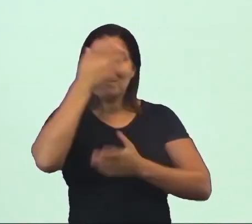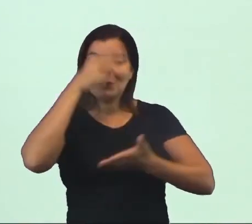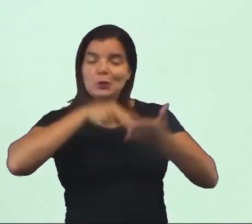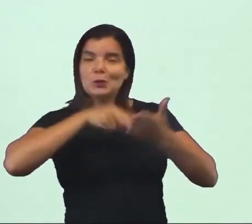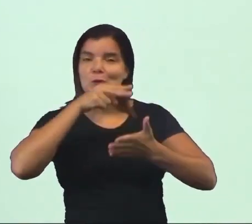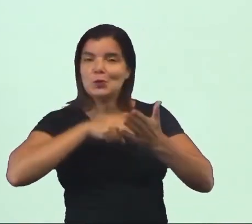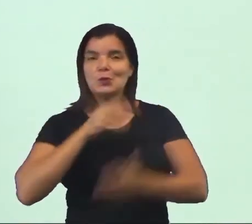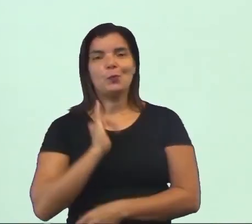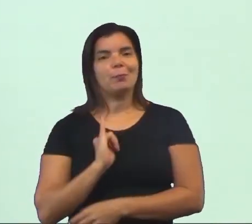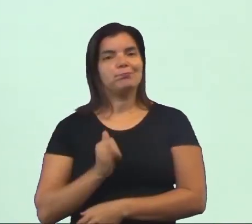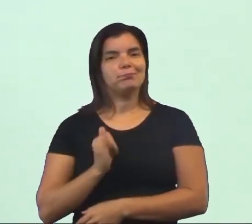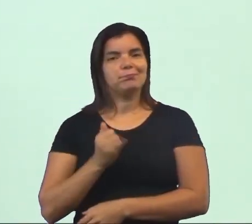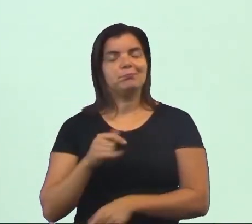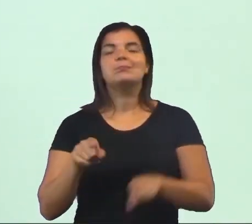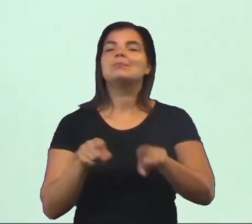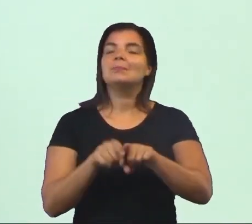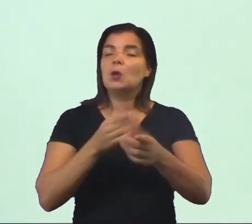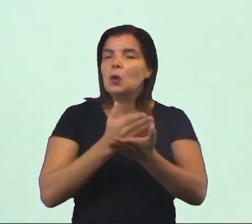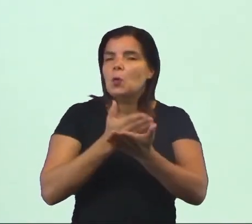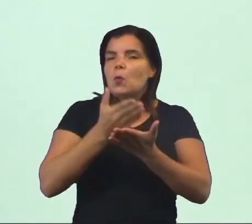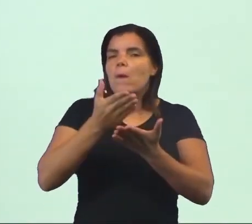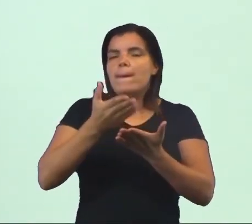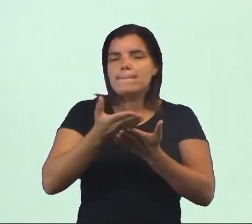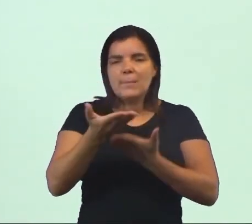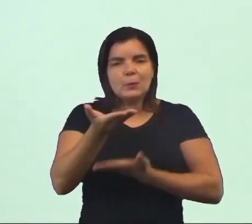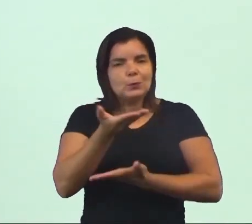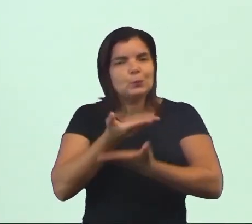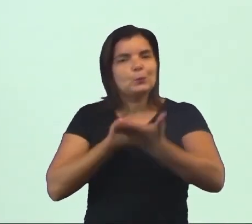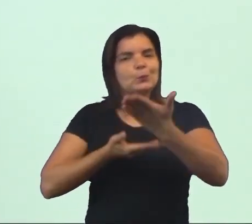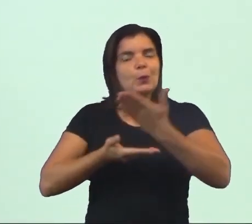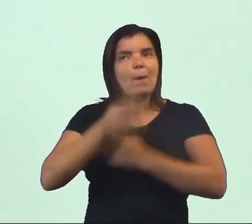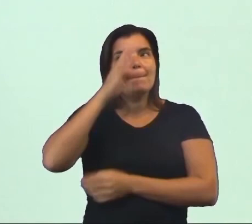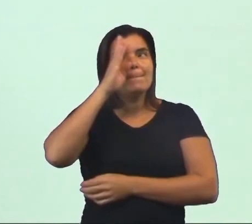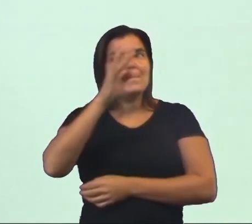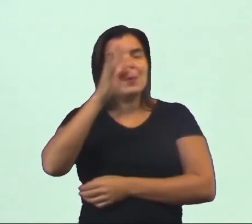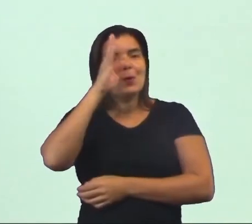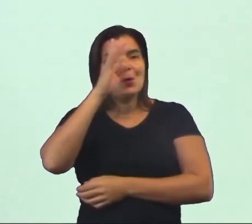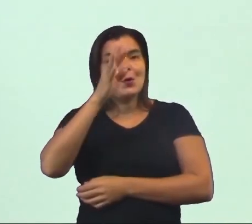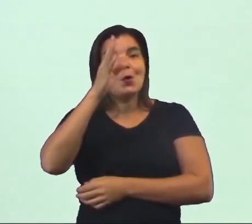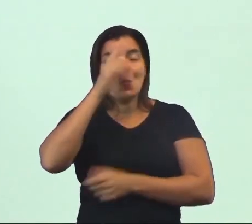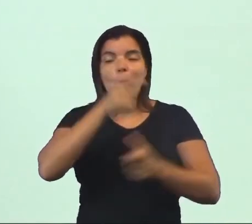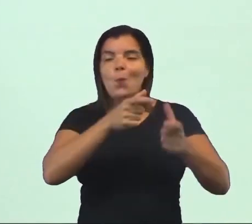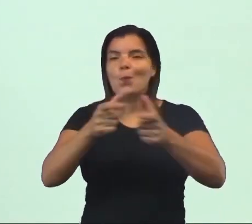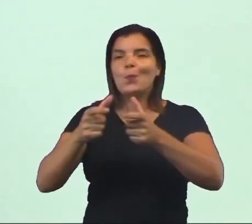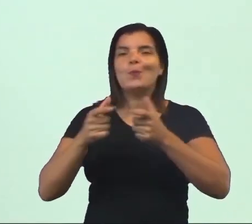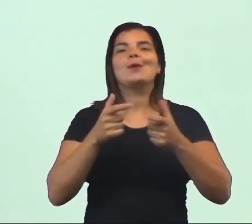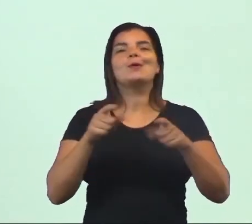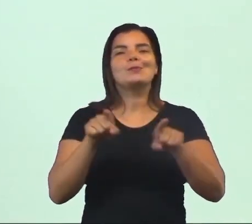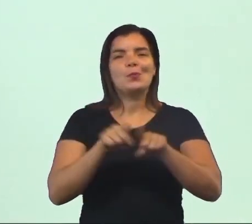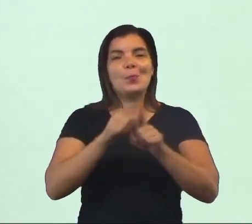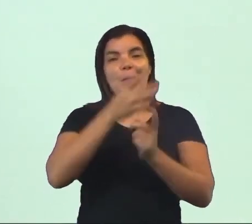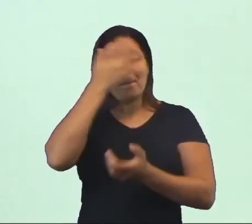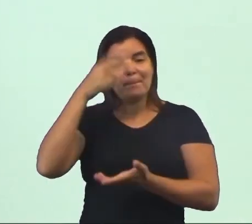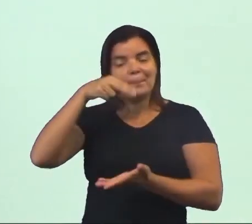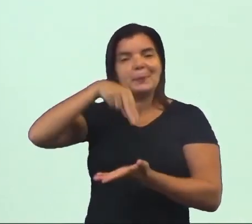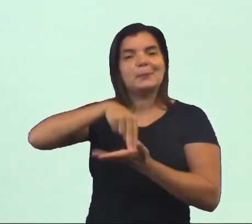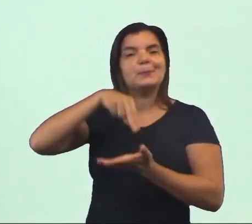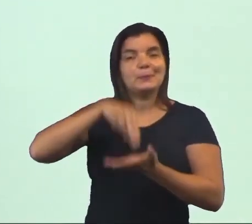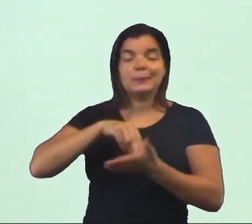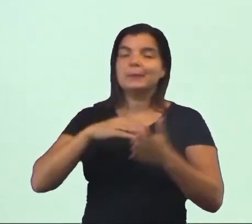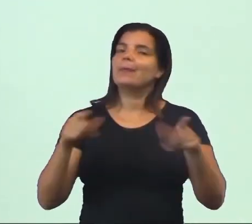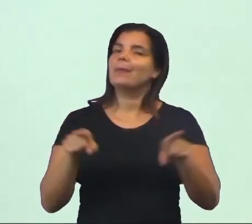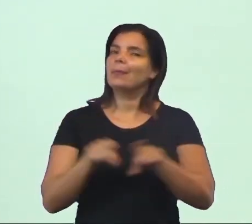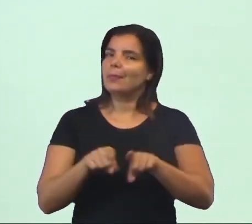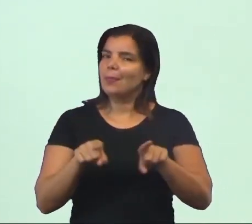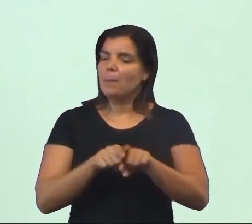na narrativa. Ele começa a se situar, ele começa a imaginar a cena, o local, os personagens. Além